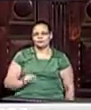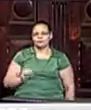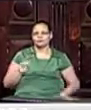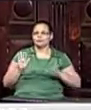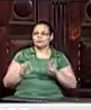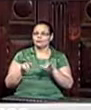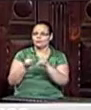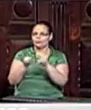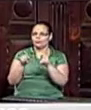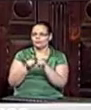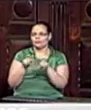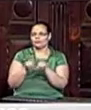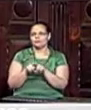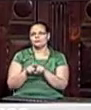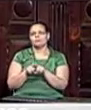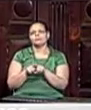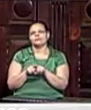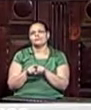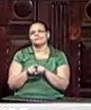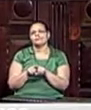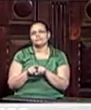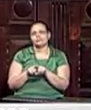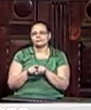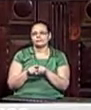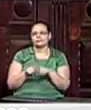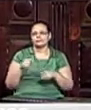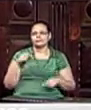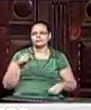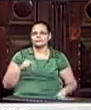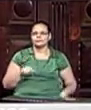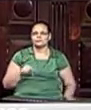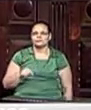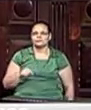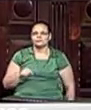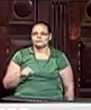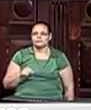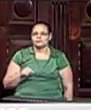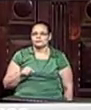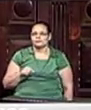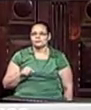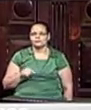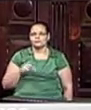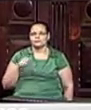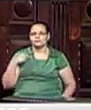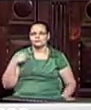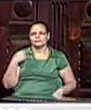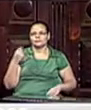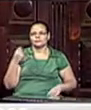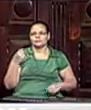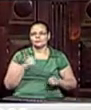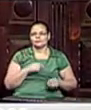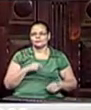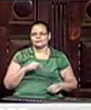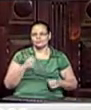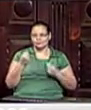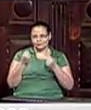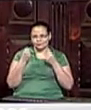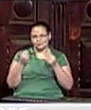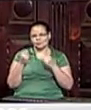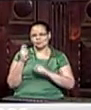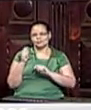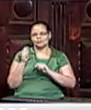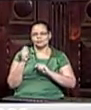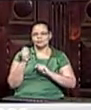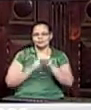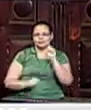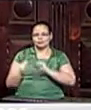mas também uma questão relevante no plano externo, o fortalecimento da economia